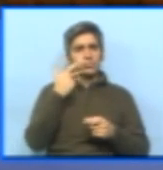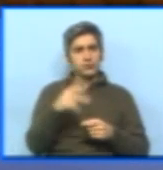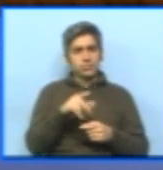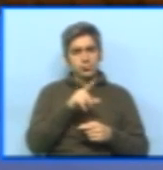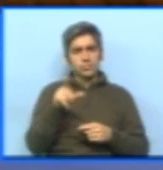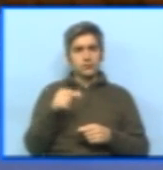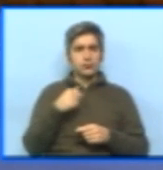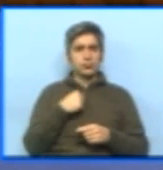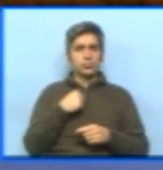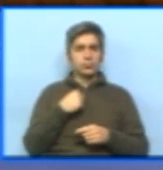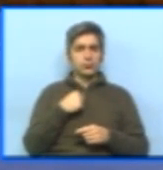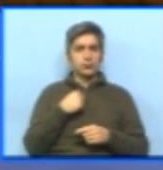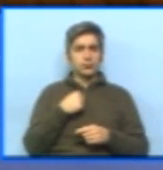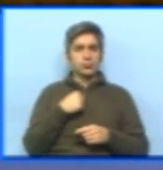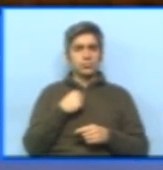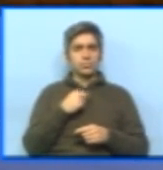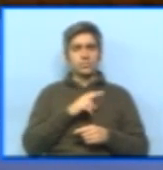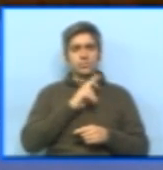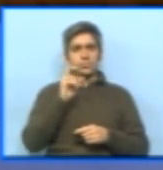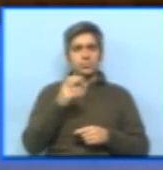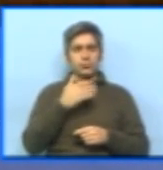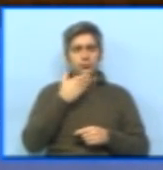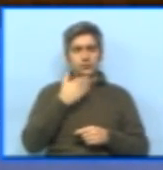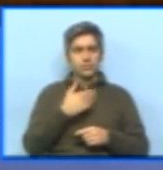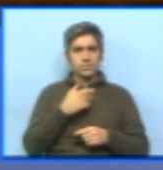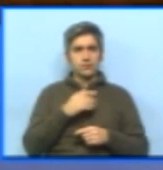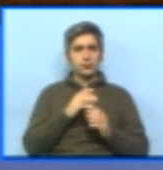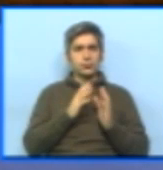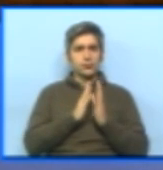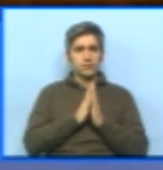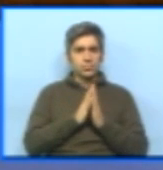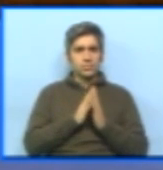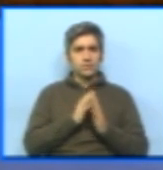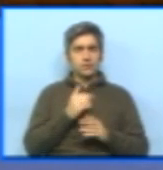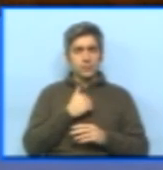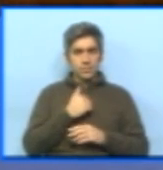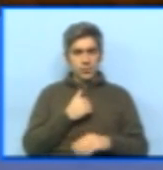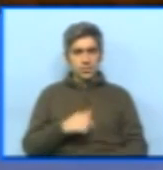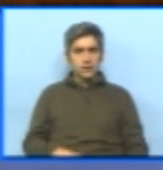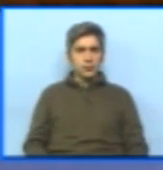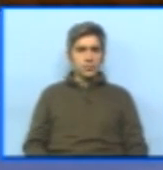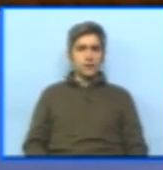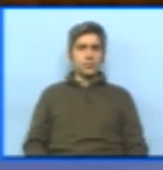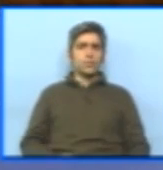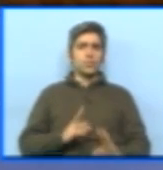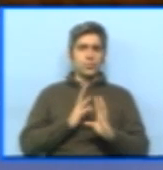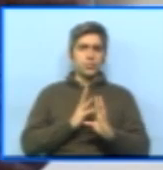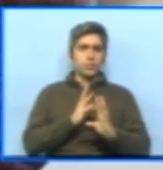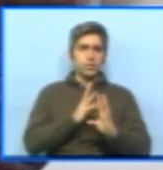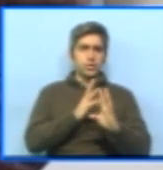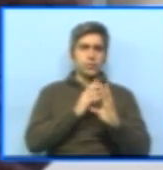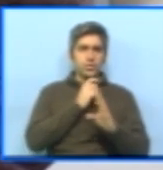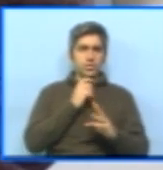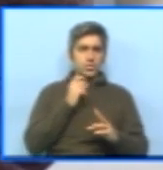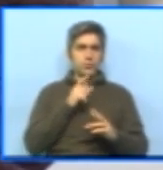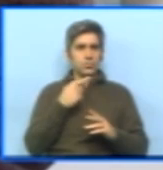quase de leigo, de cristão. E por isso, para mim, a romaria tem, como padre,